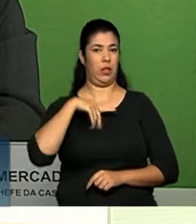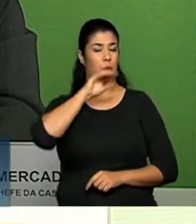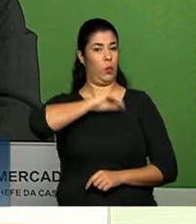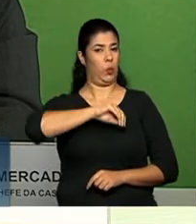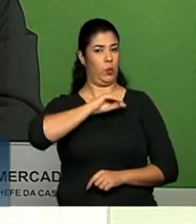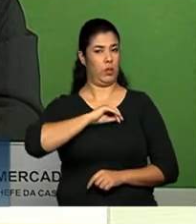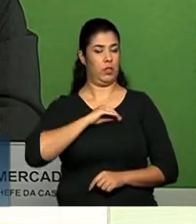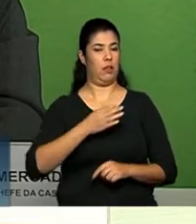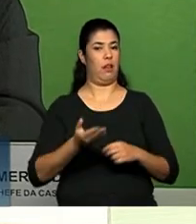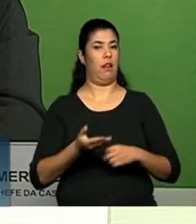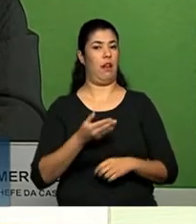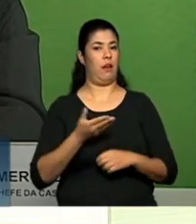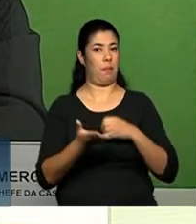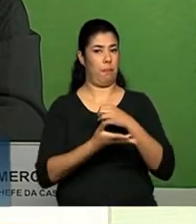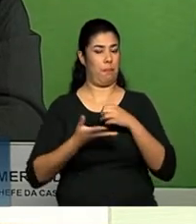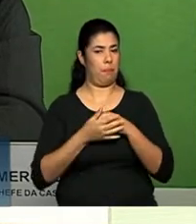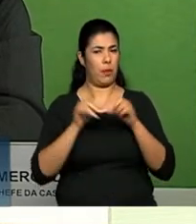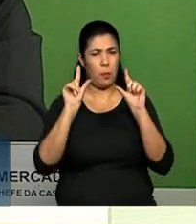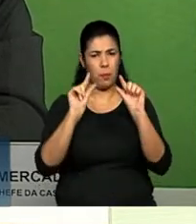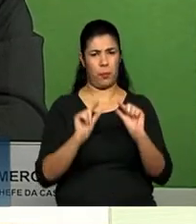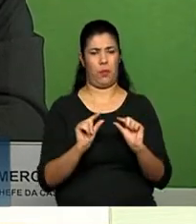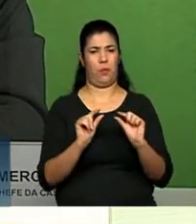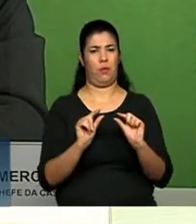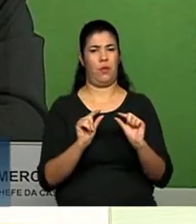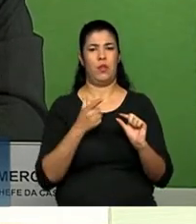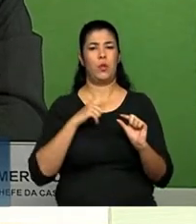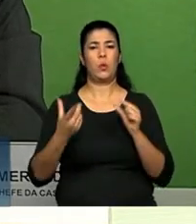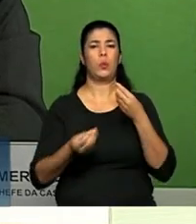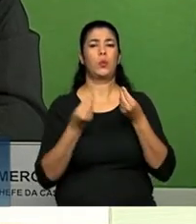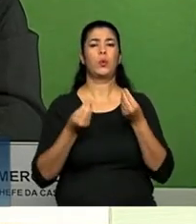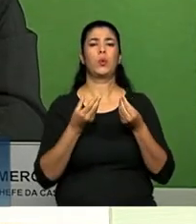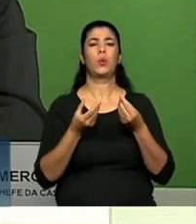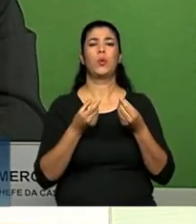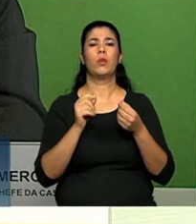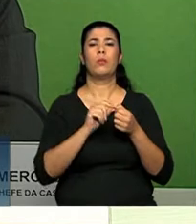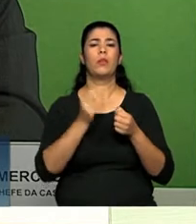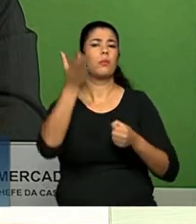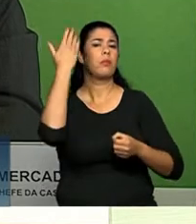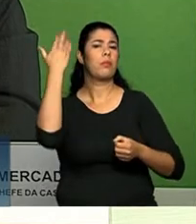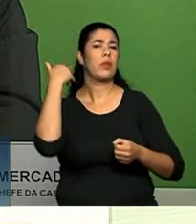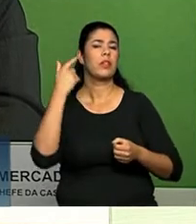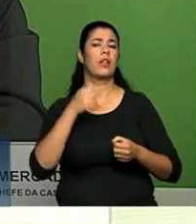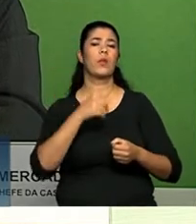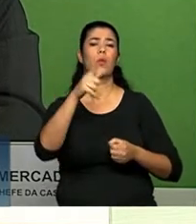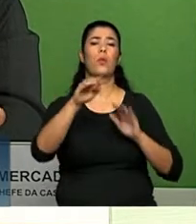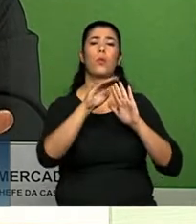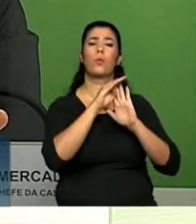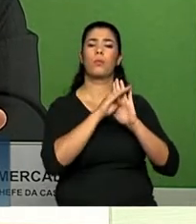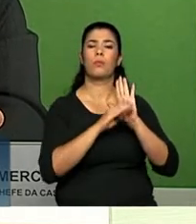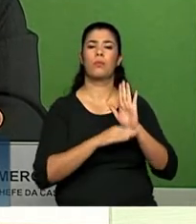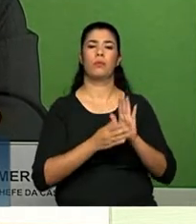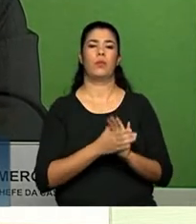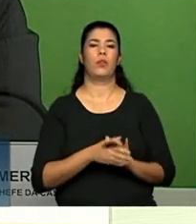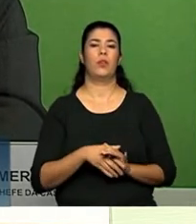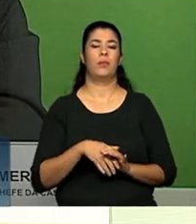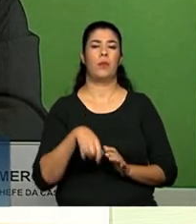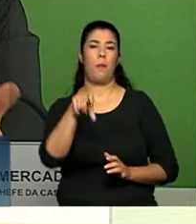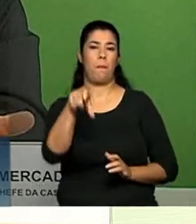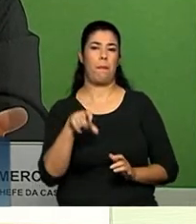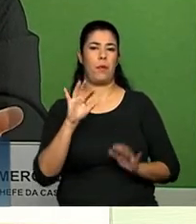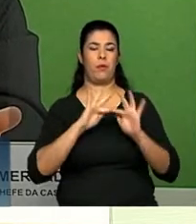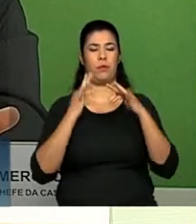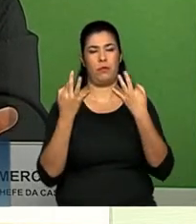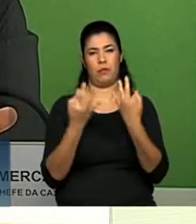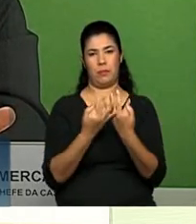mínimo era muito baixo e nós não tínhamos, naquela época, o Bolsa Família. Hoje nós temos o Bolsa Família, o salário